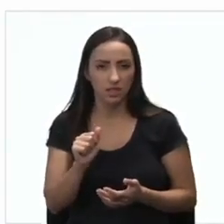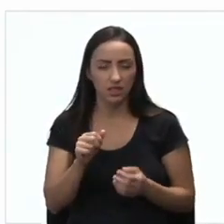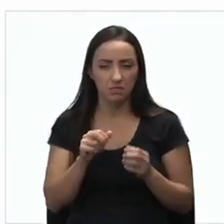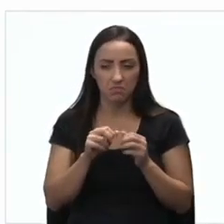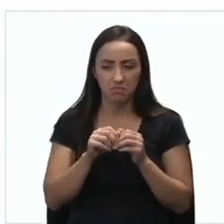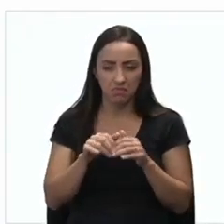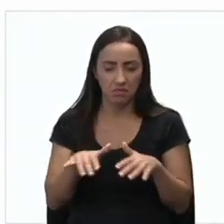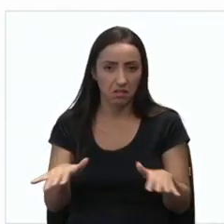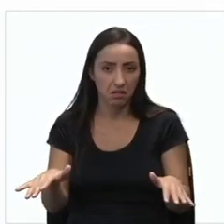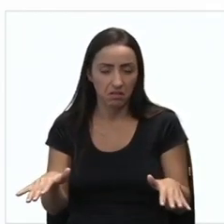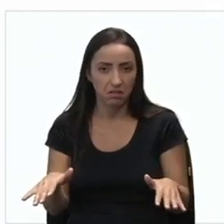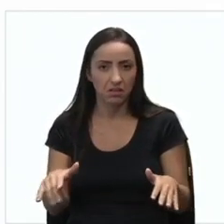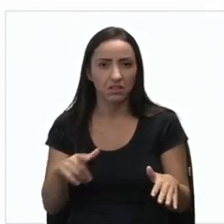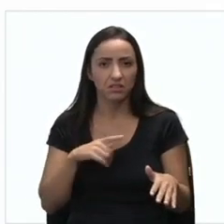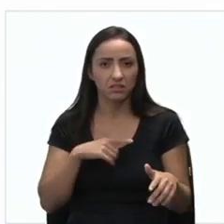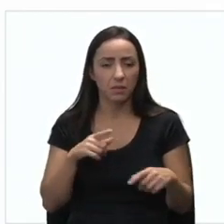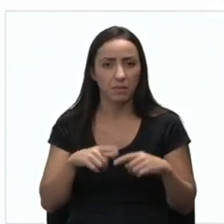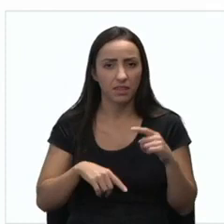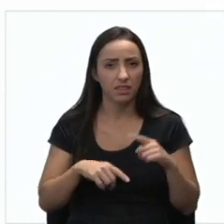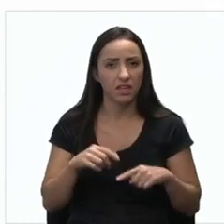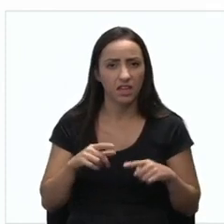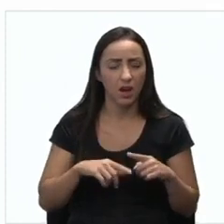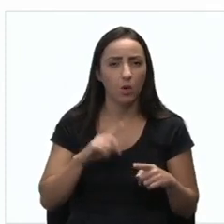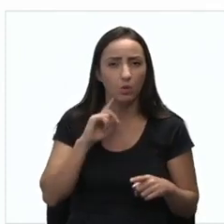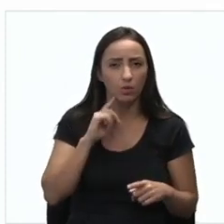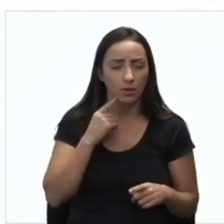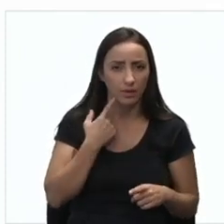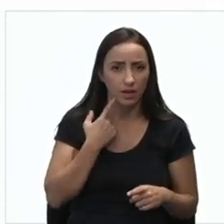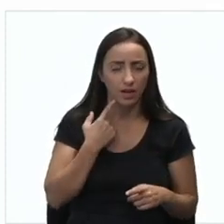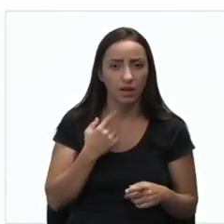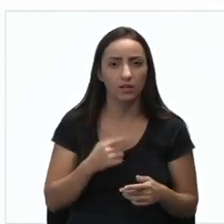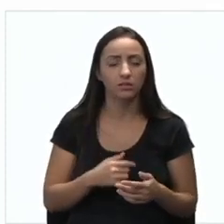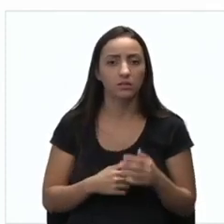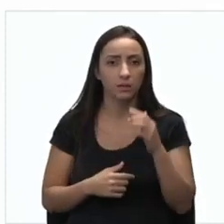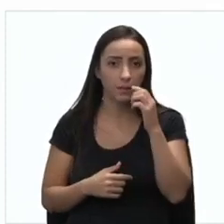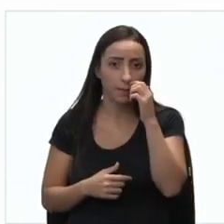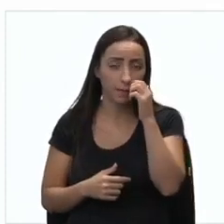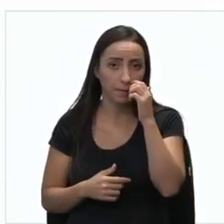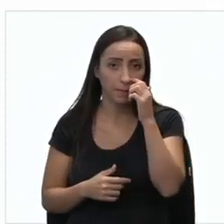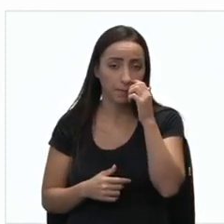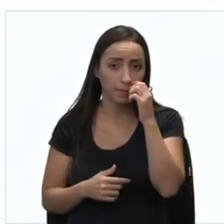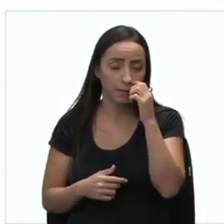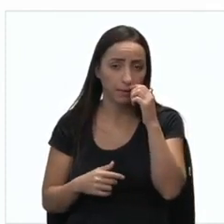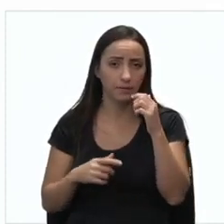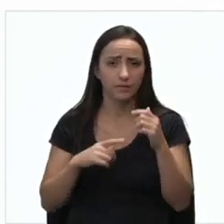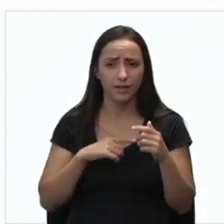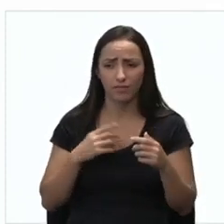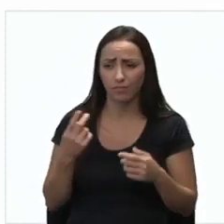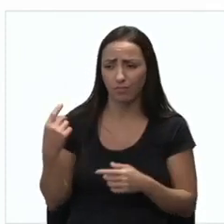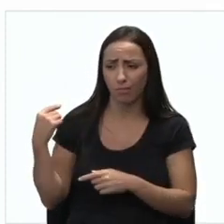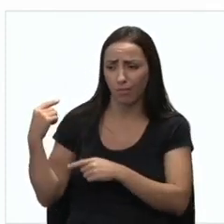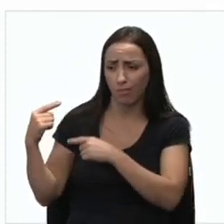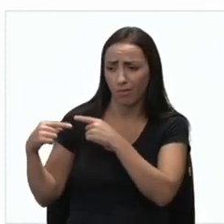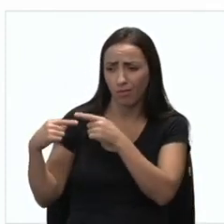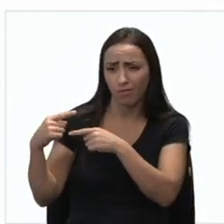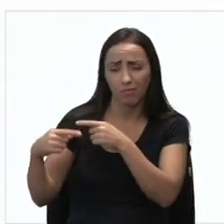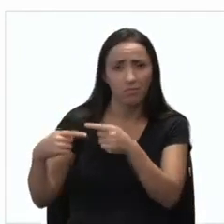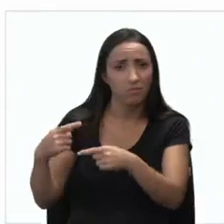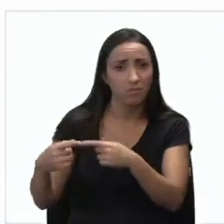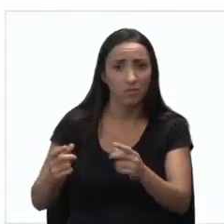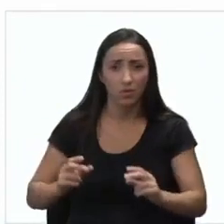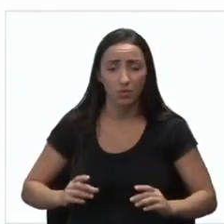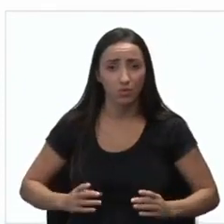com material contaminado, né, gerou várias gerações que tinham câncer.